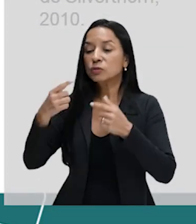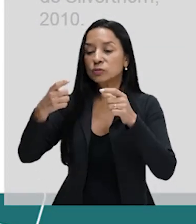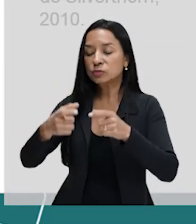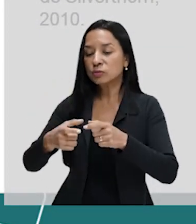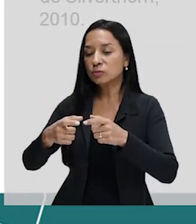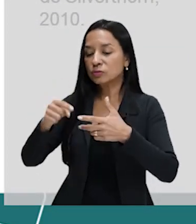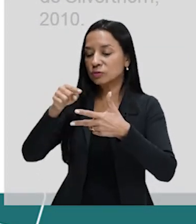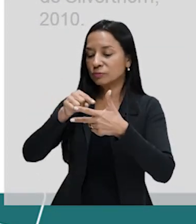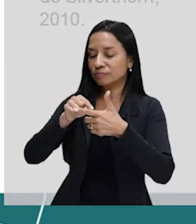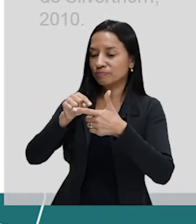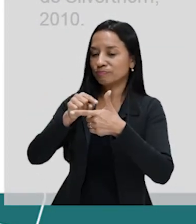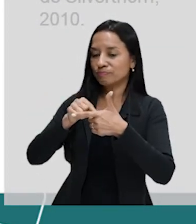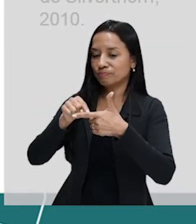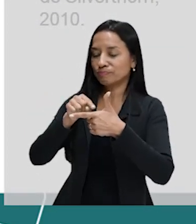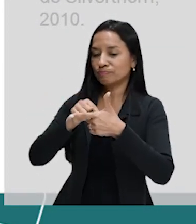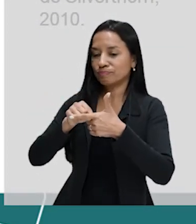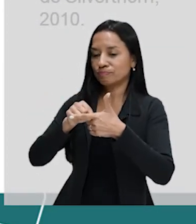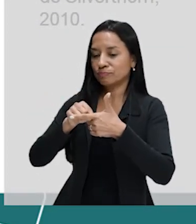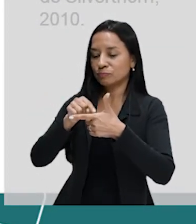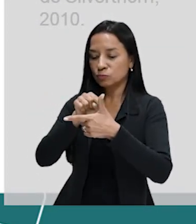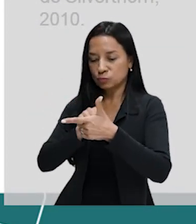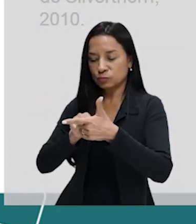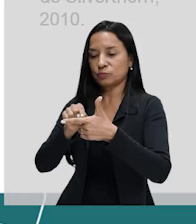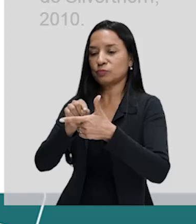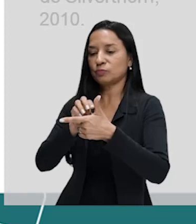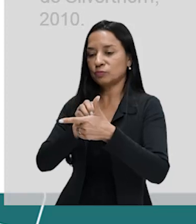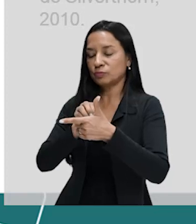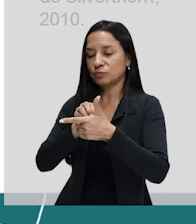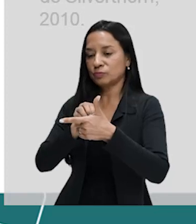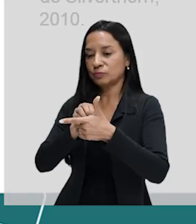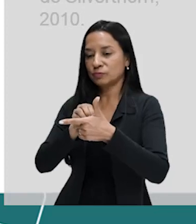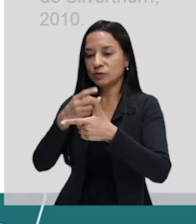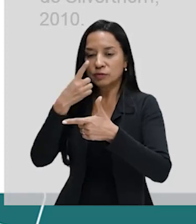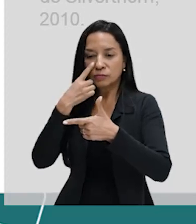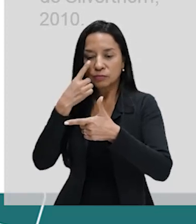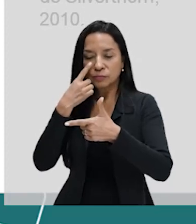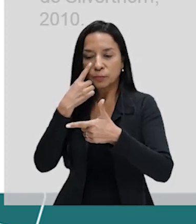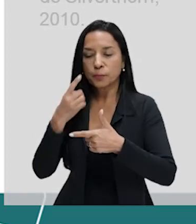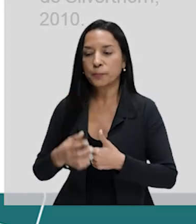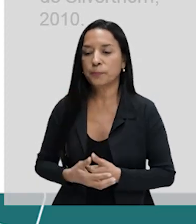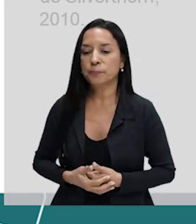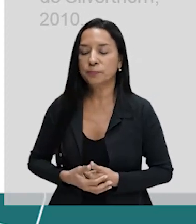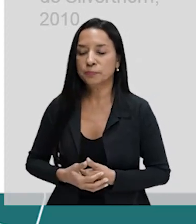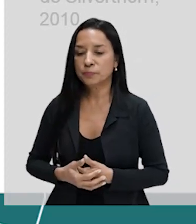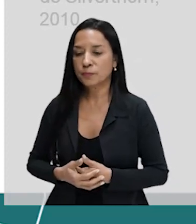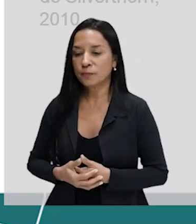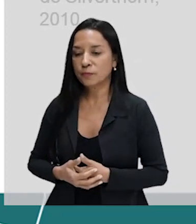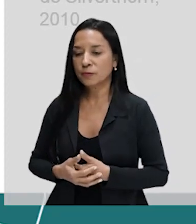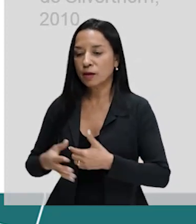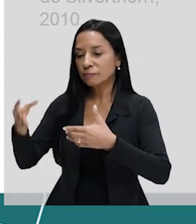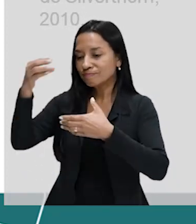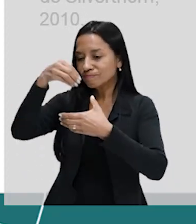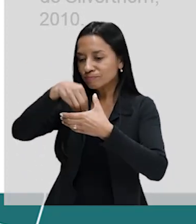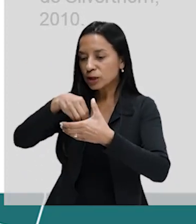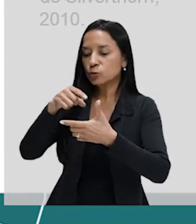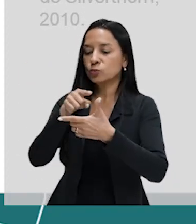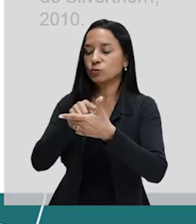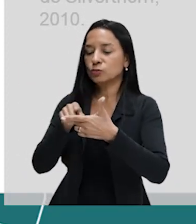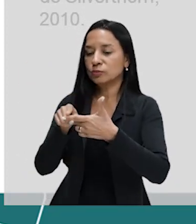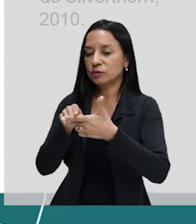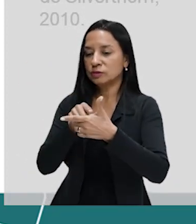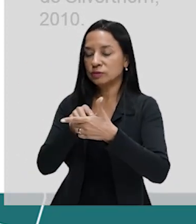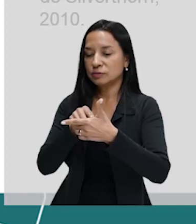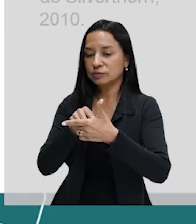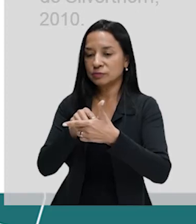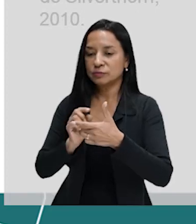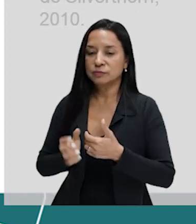Lá dentro do testículo. Então, vamos aqui analisar um pouco da anatomia interna, tá? Essa imagem aqui, eu vou